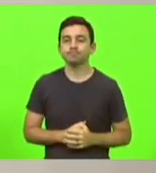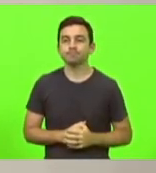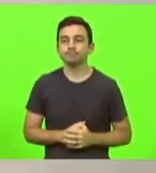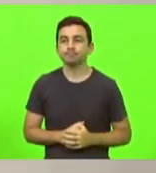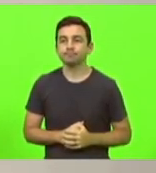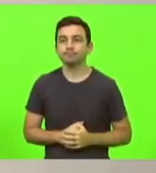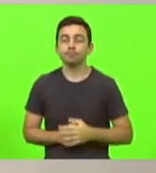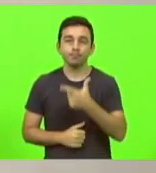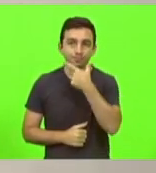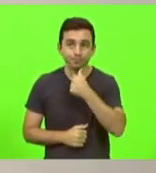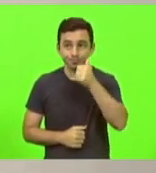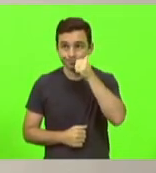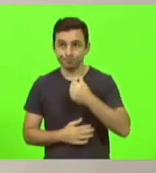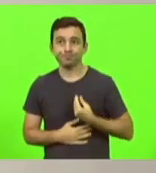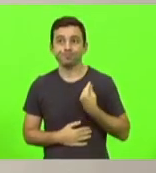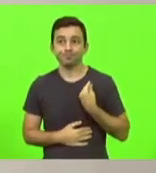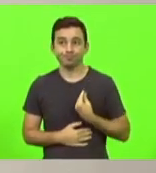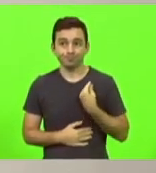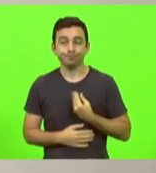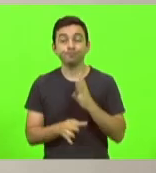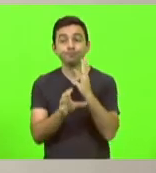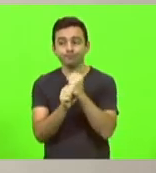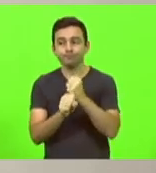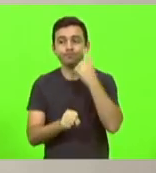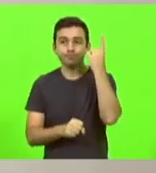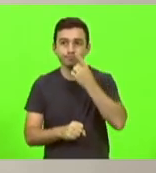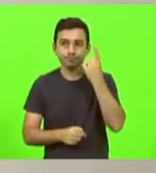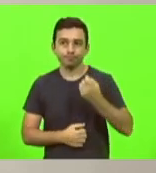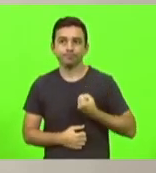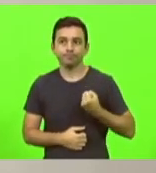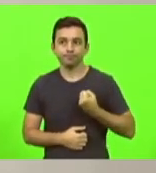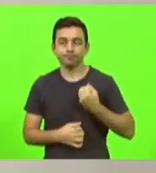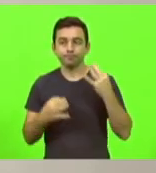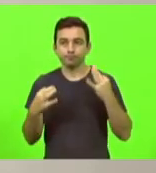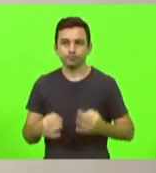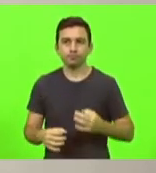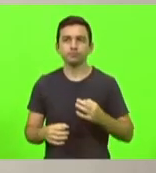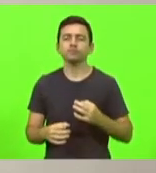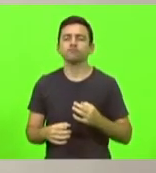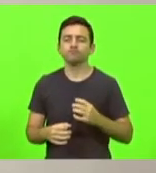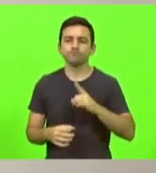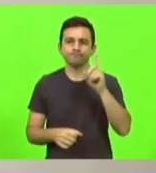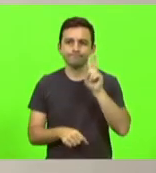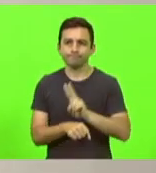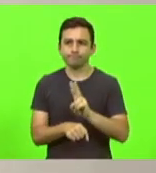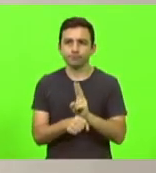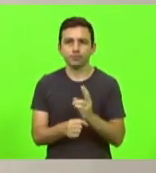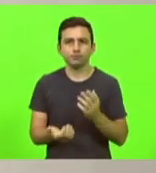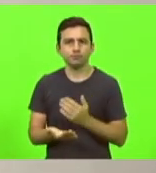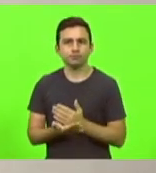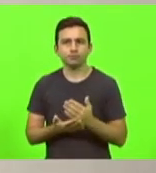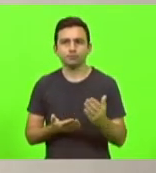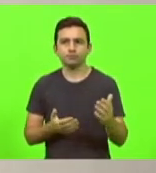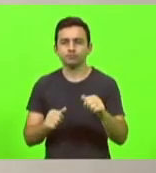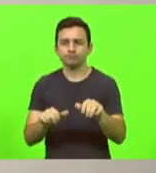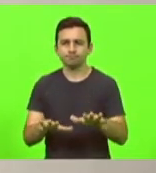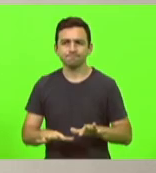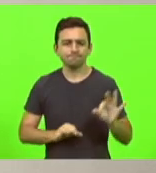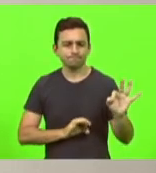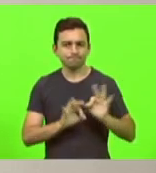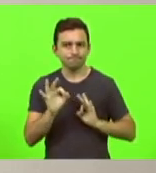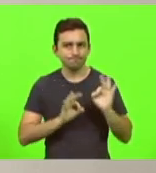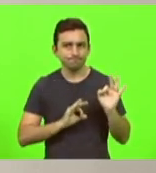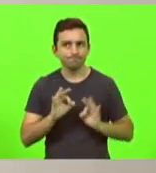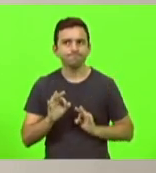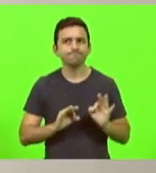senhores e senhoras presentes, havendo o quórum regimental, invocando a proteção de Deus, declaro aberta a presente sessão preparatória